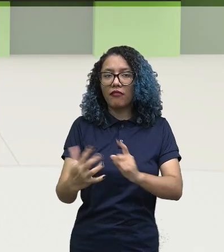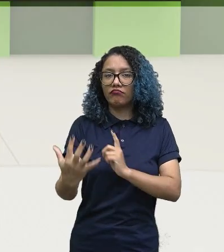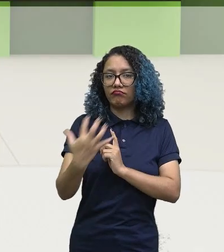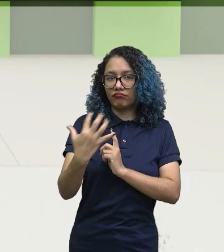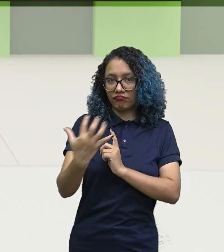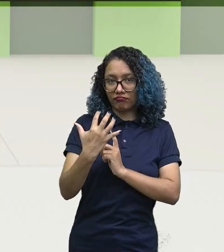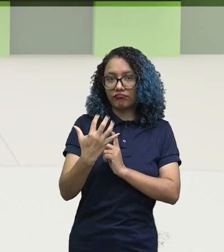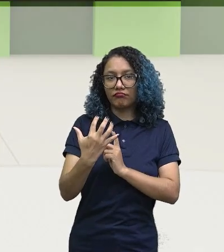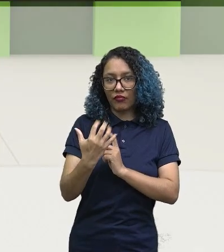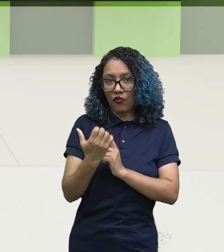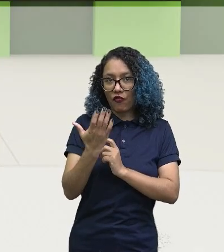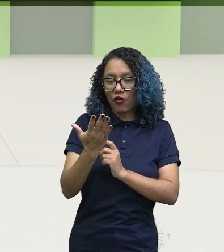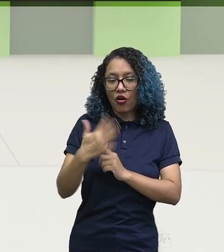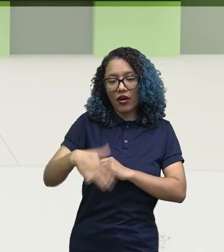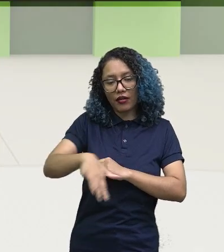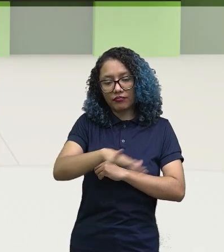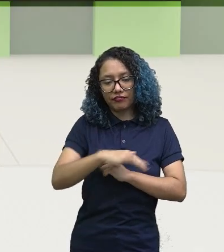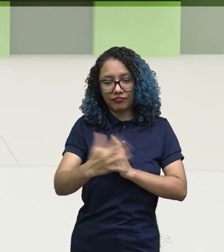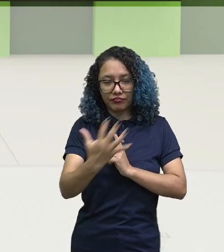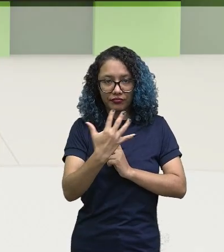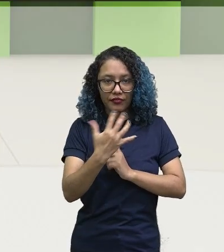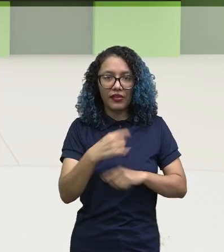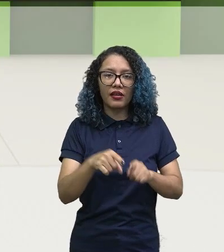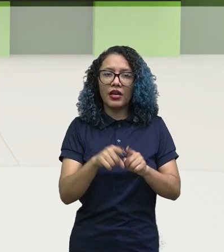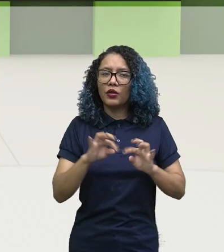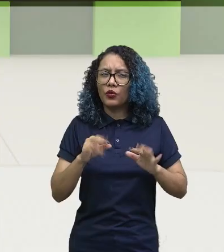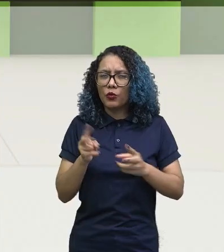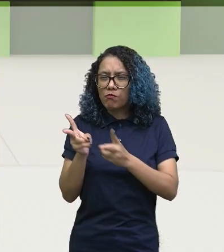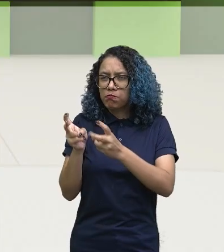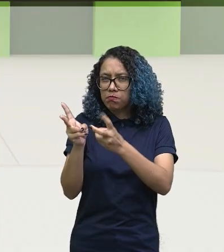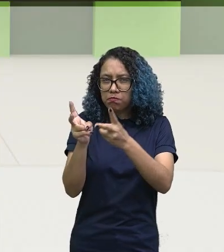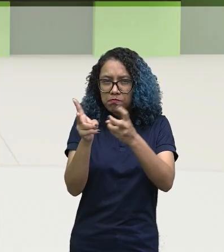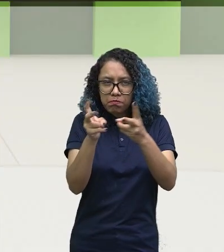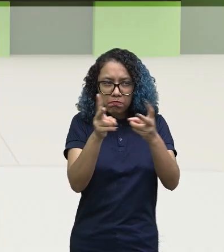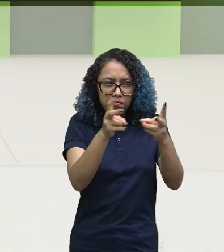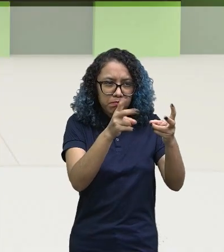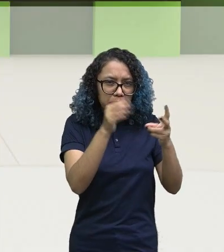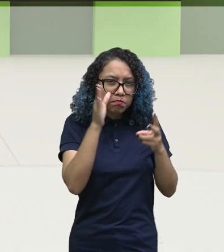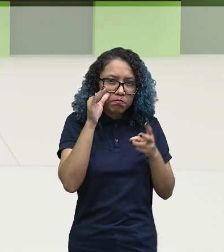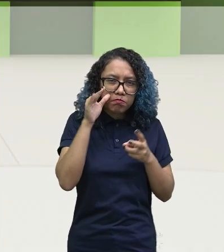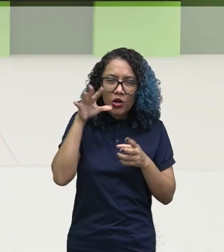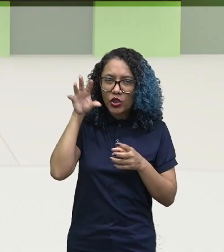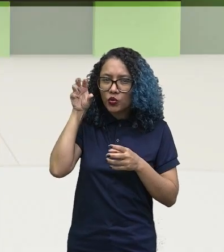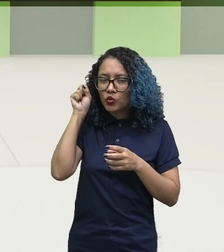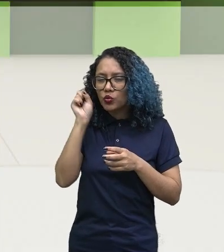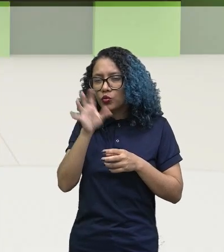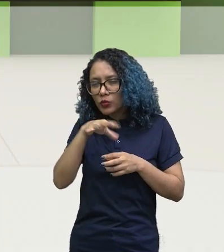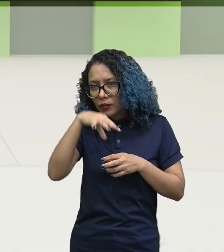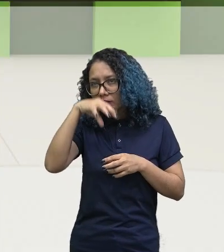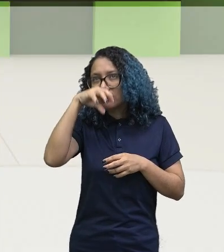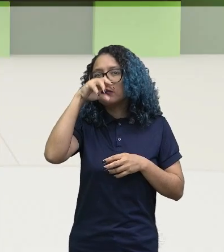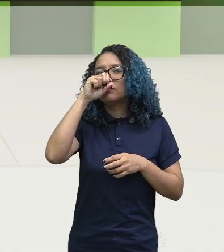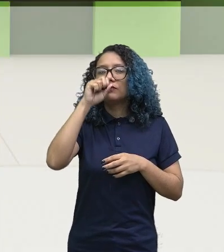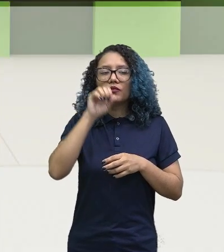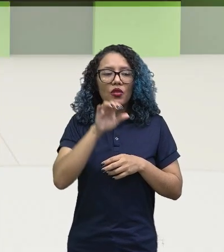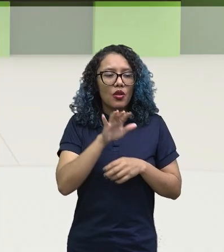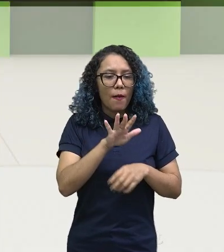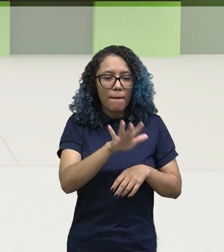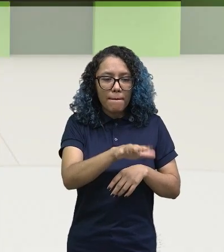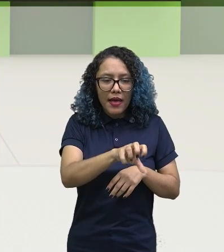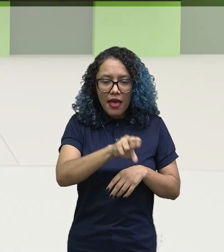né? O ambiente que nos rodeia, tudo aquilo que a gente consegue observar, escutar, sentir o cheiro, tocar, né?